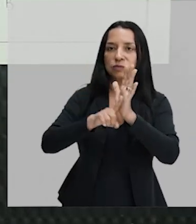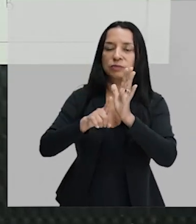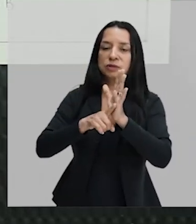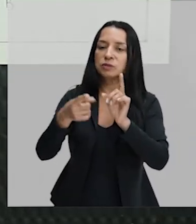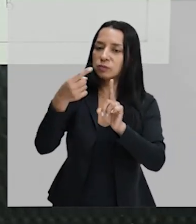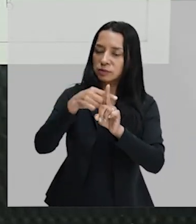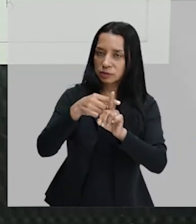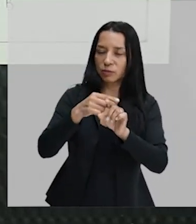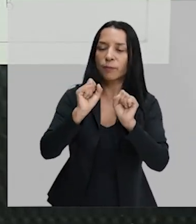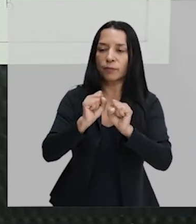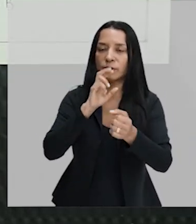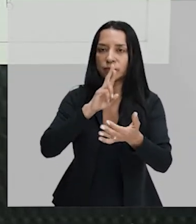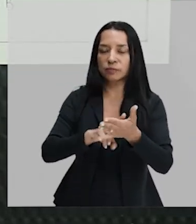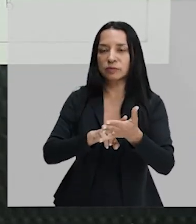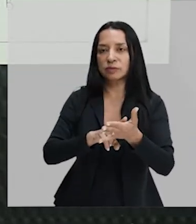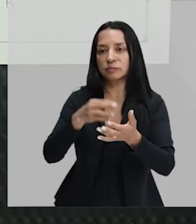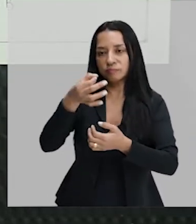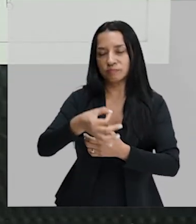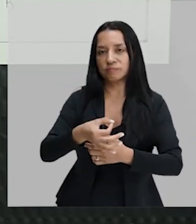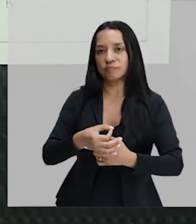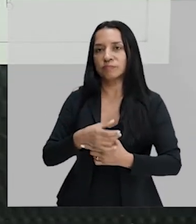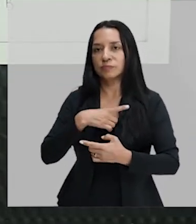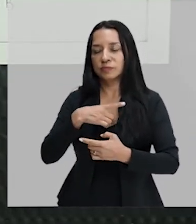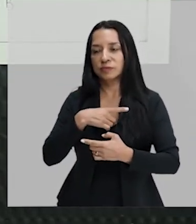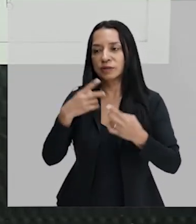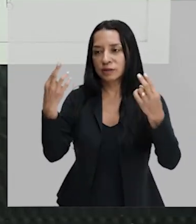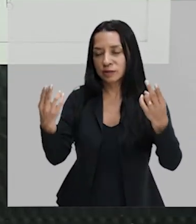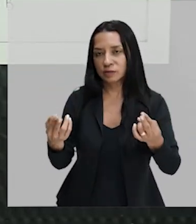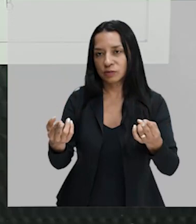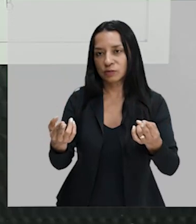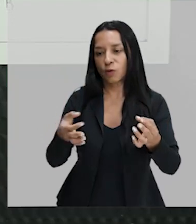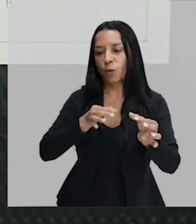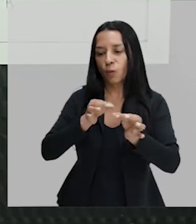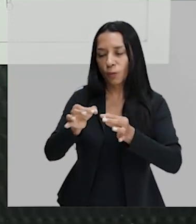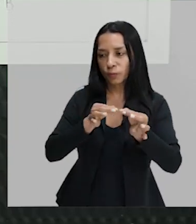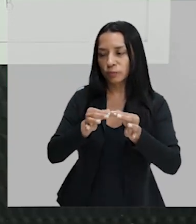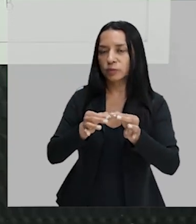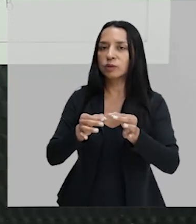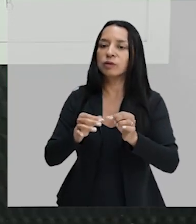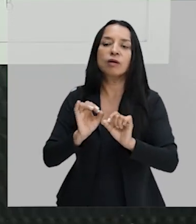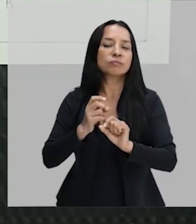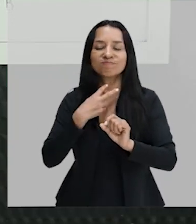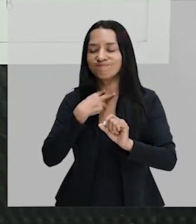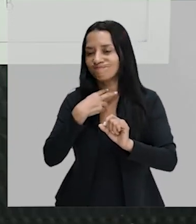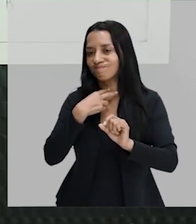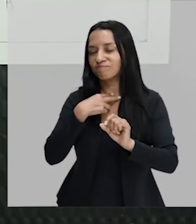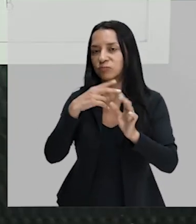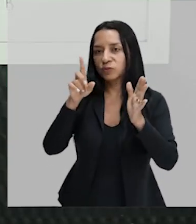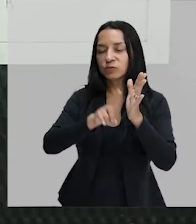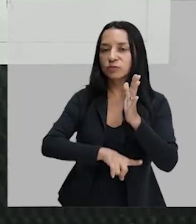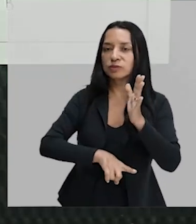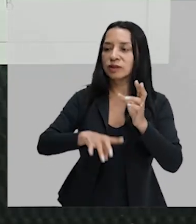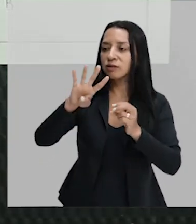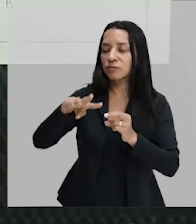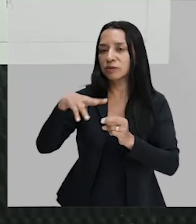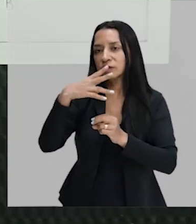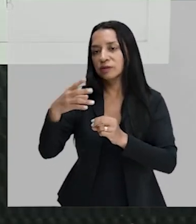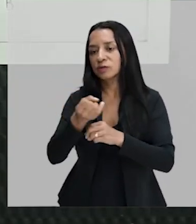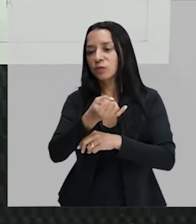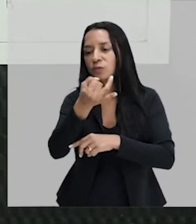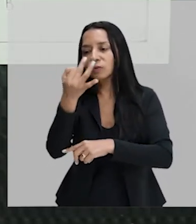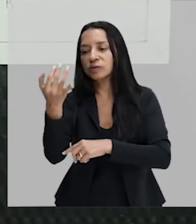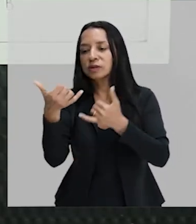poder resolver, certo? Então, ela tem que ter a mesma ordem. Eu não posso subtrair matrizes que têm quantidades de linhas